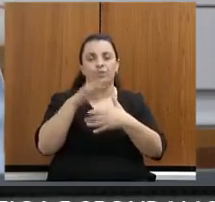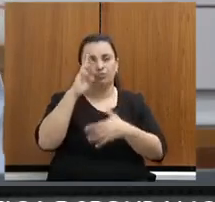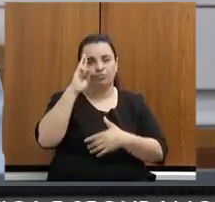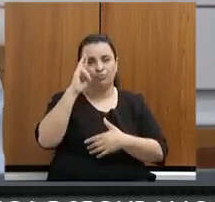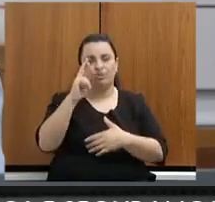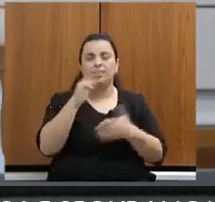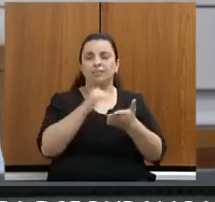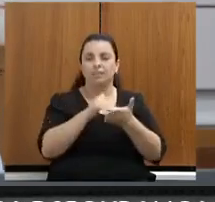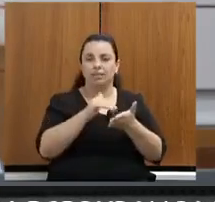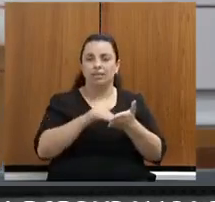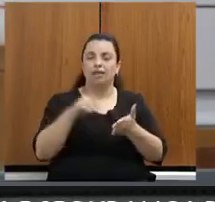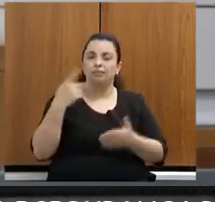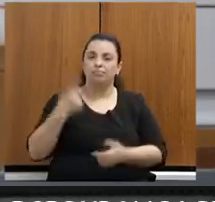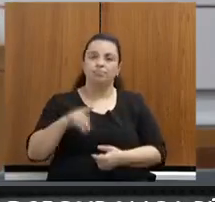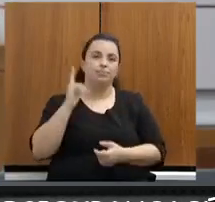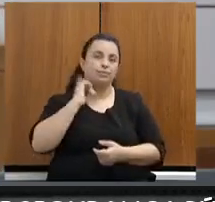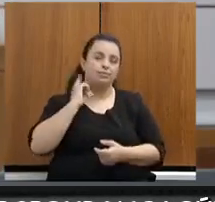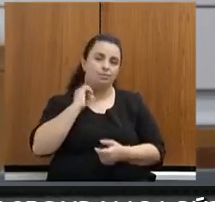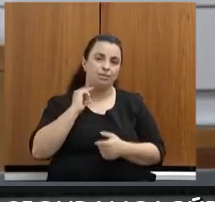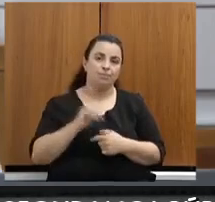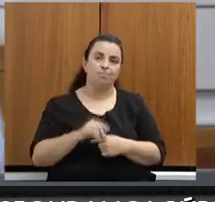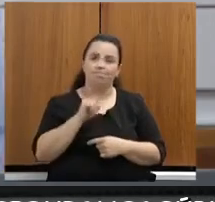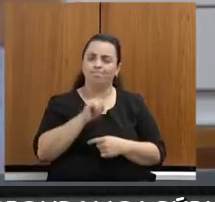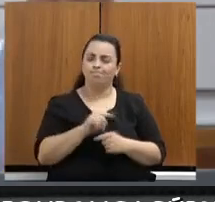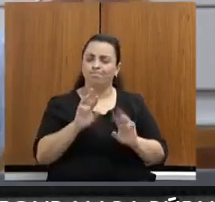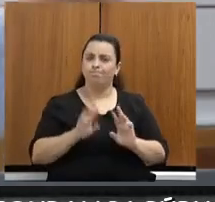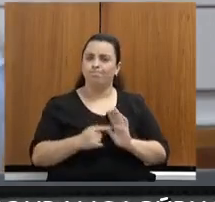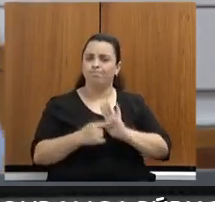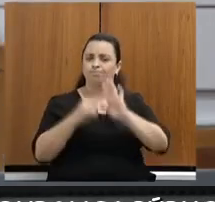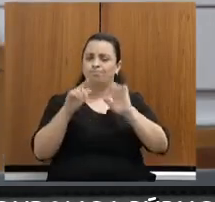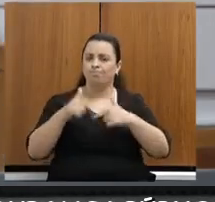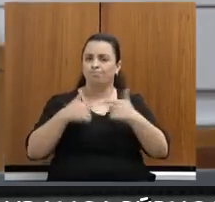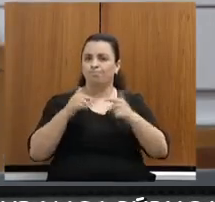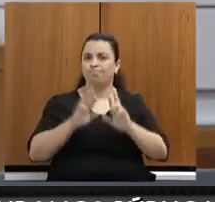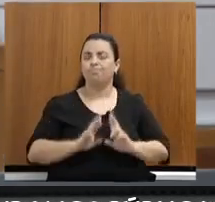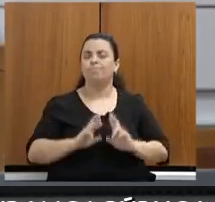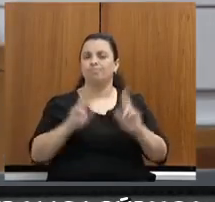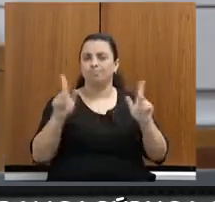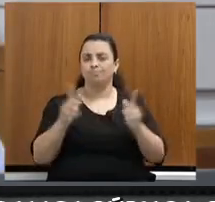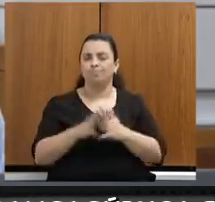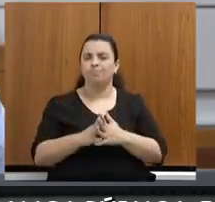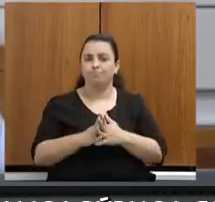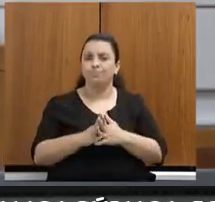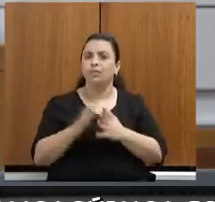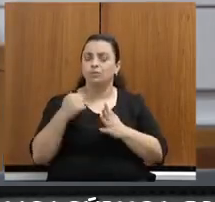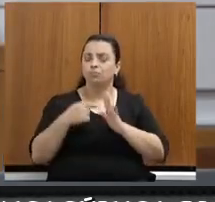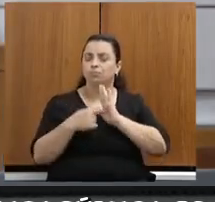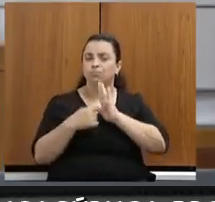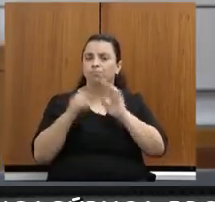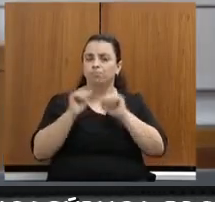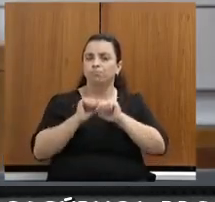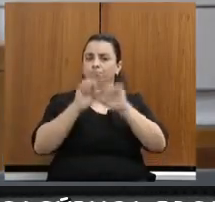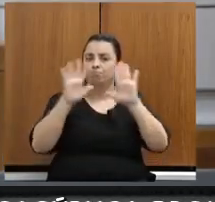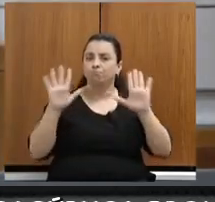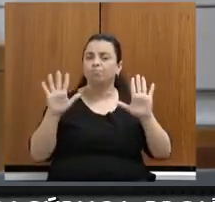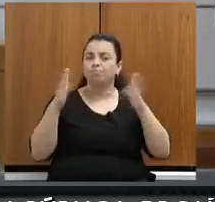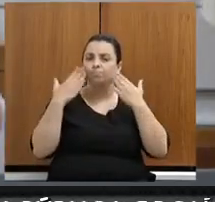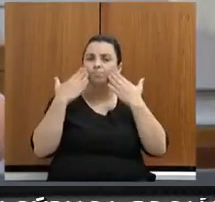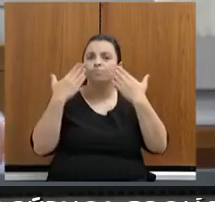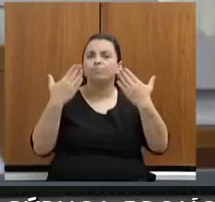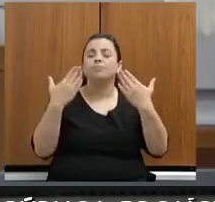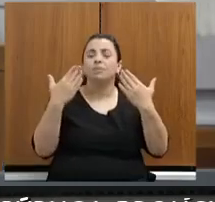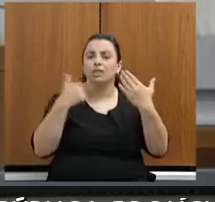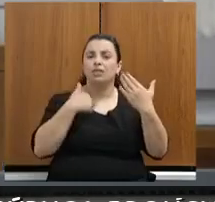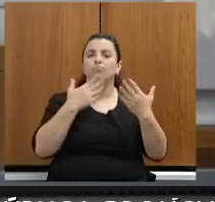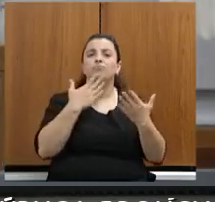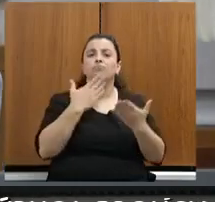né o diferencial que isso faz é eu deixo Público aqui viu sabe que essa admiração mesmo